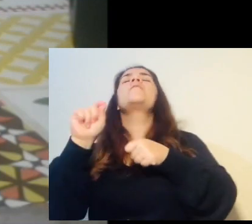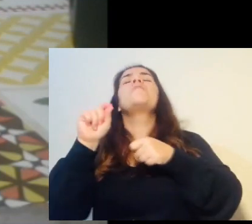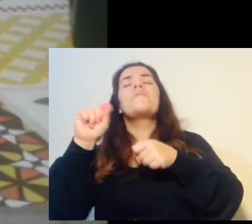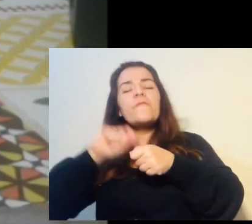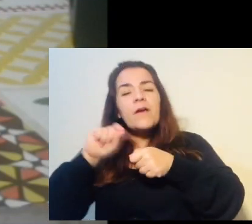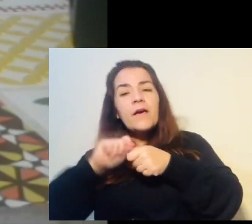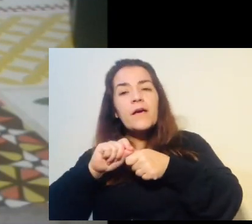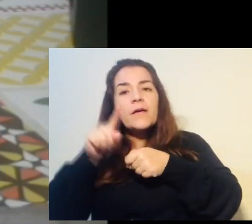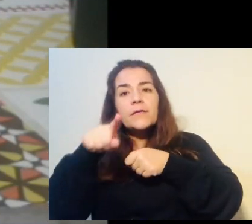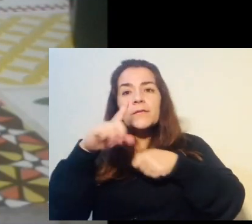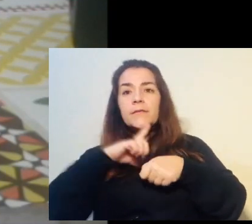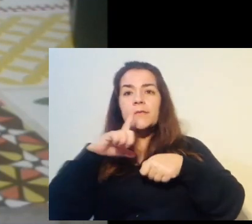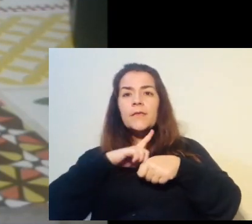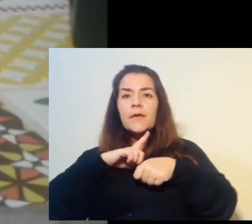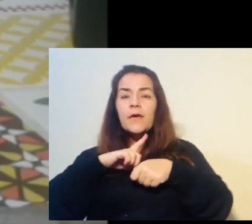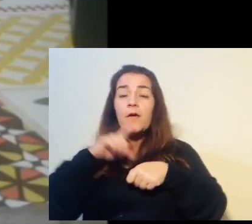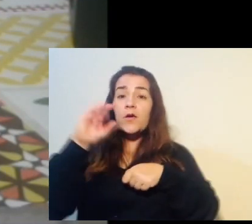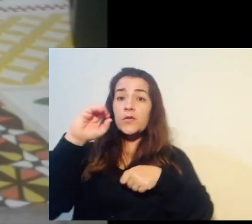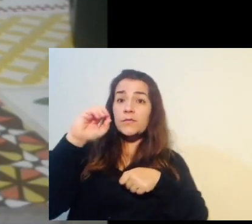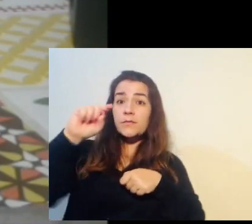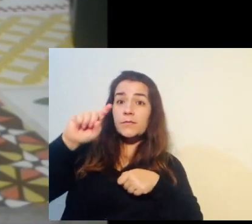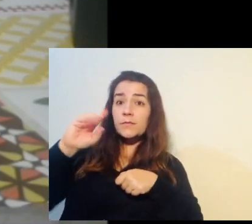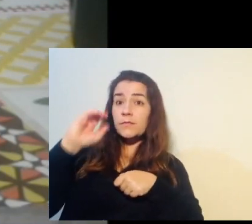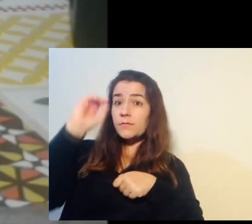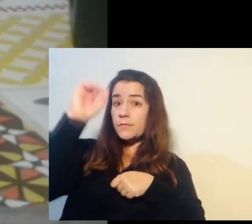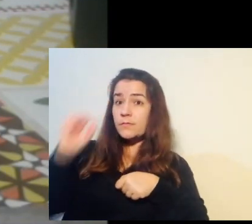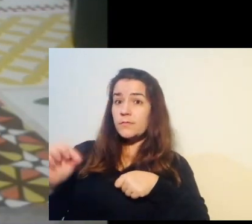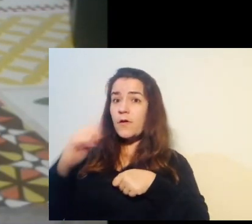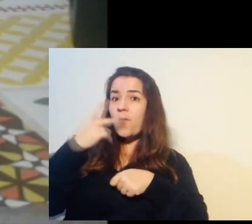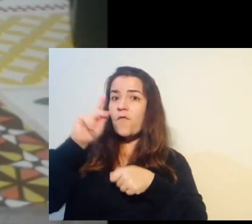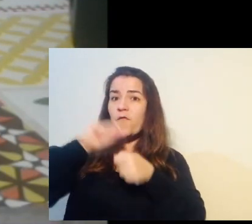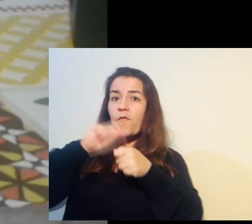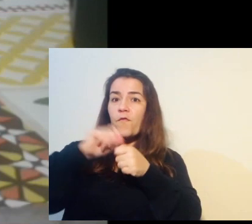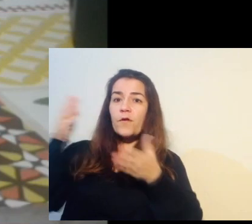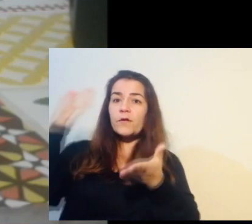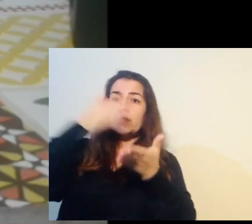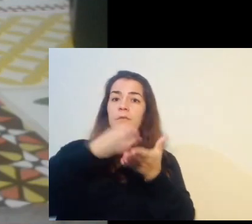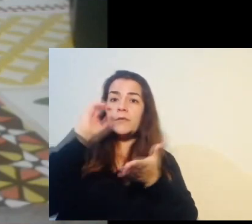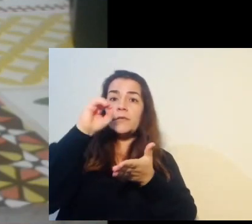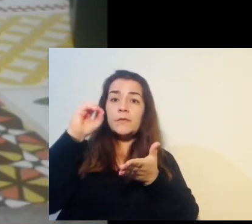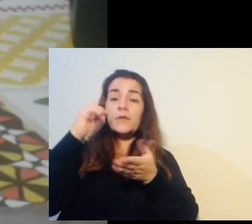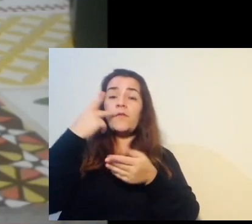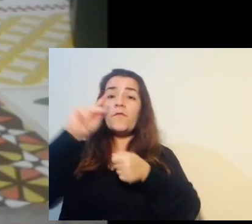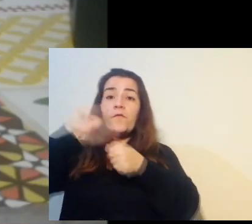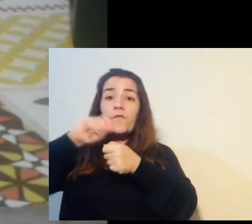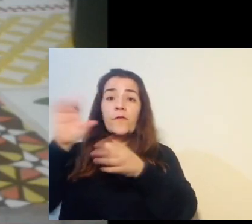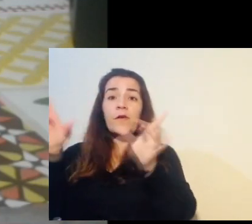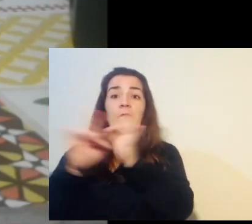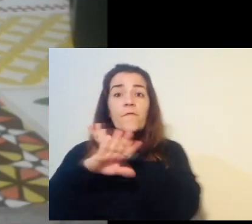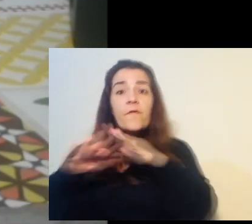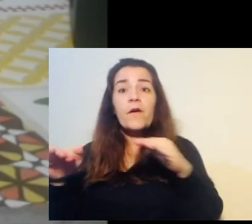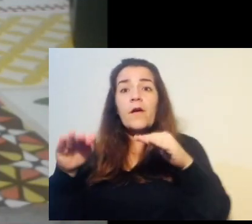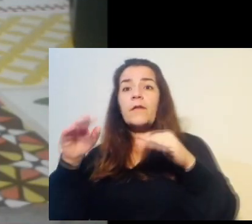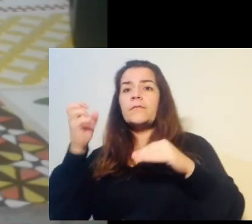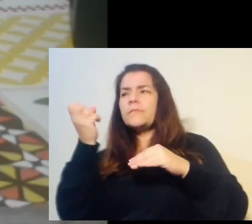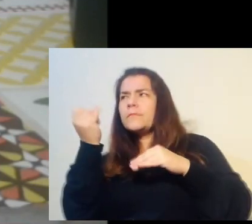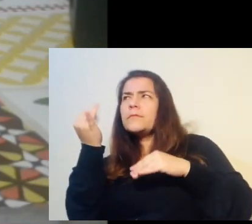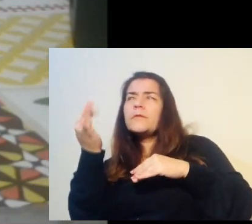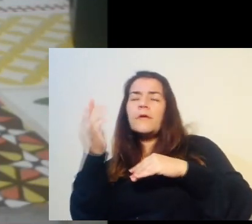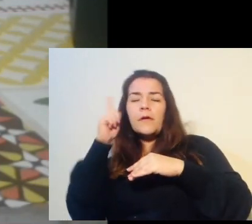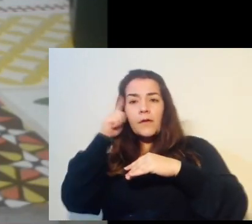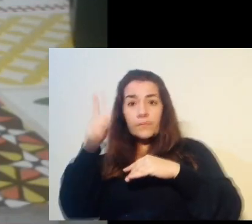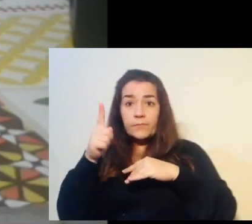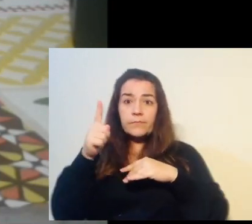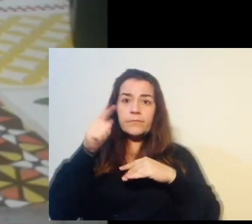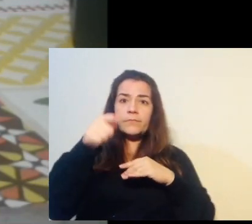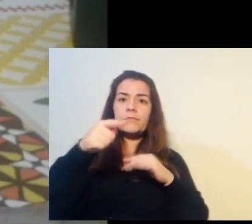Então, o que a gente faz? Como a gente tem o 0%, a gente vem aqui no 0%, vai lá no fim e